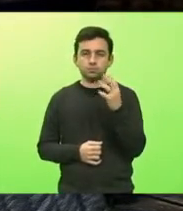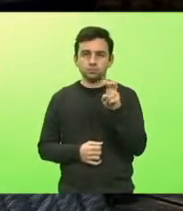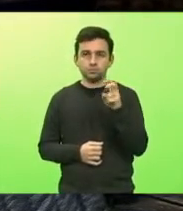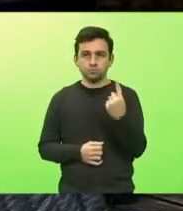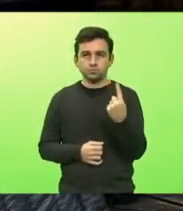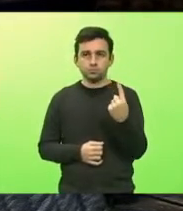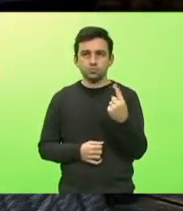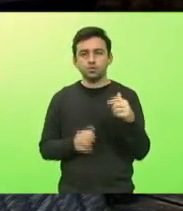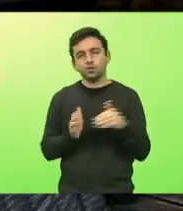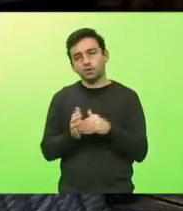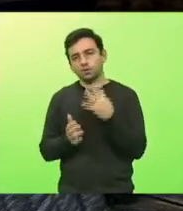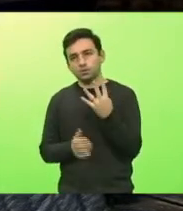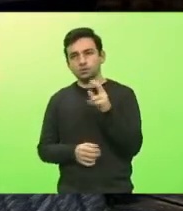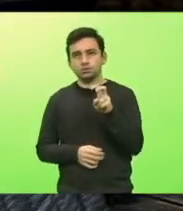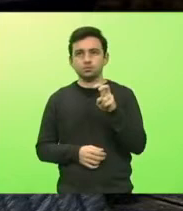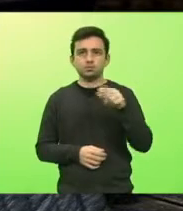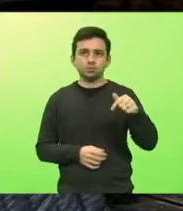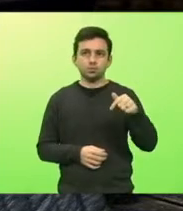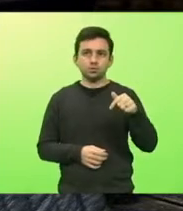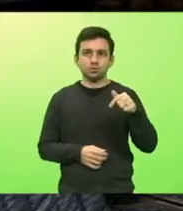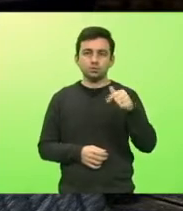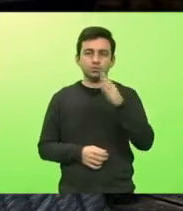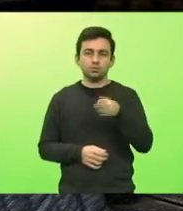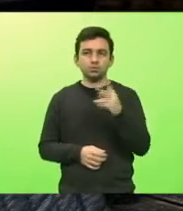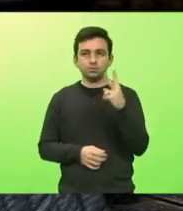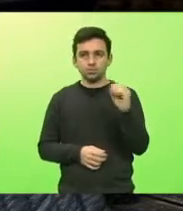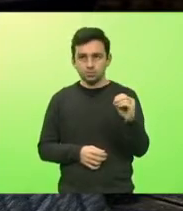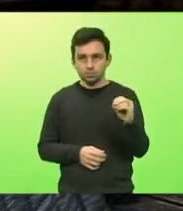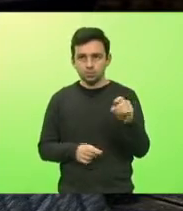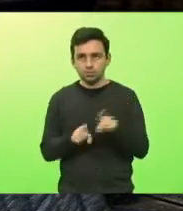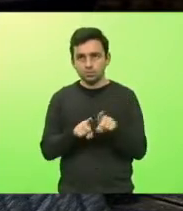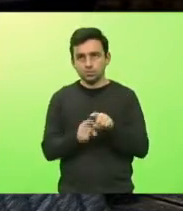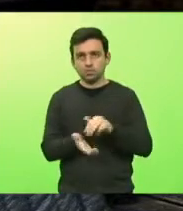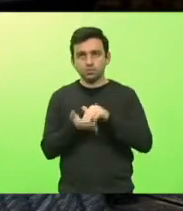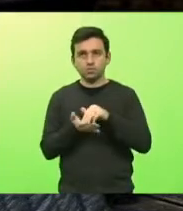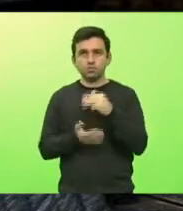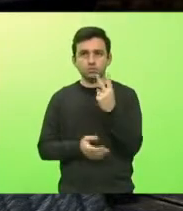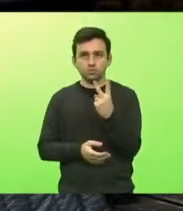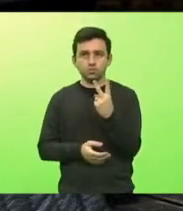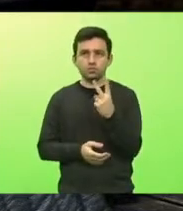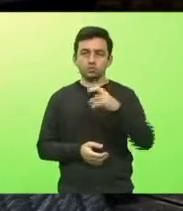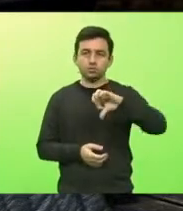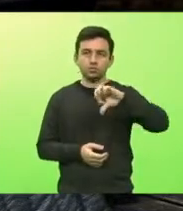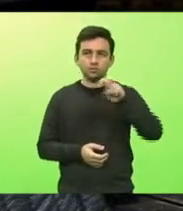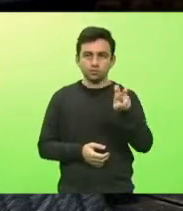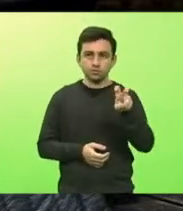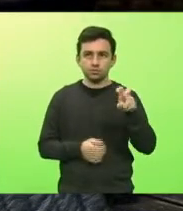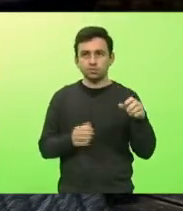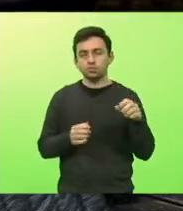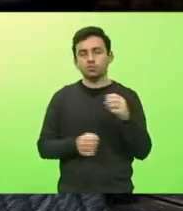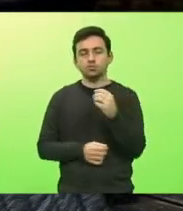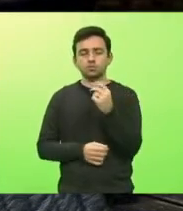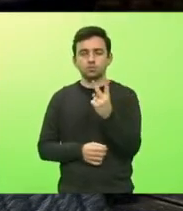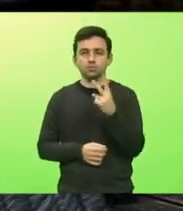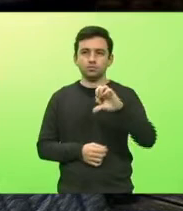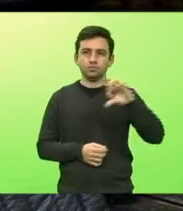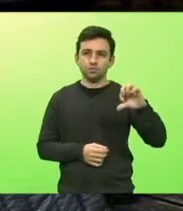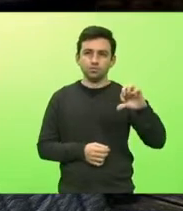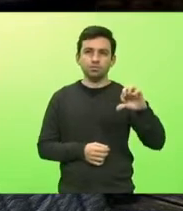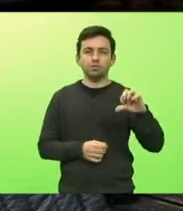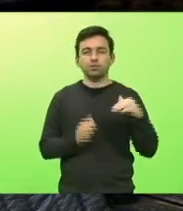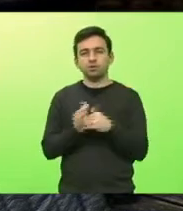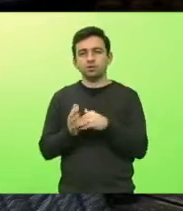a 457/2020 e as moções 295, 299 a